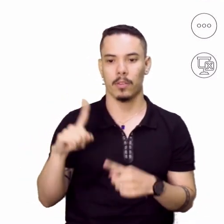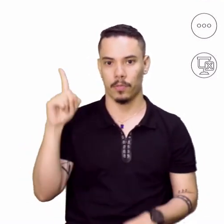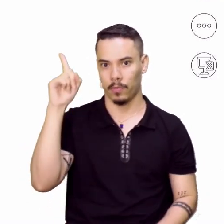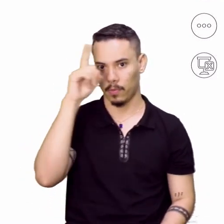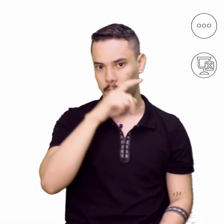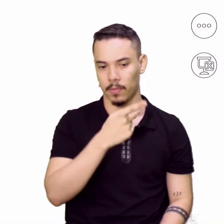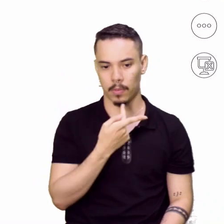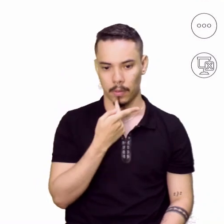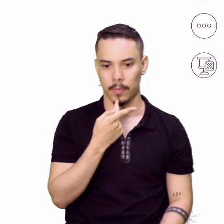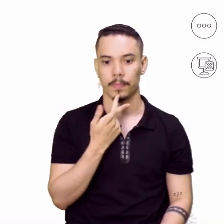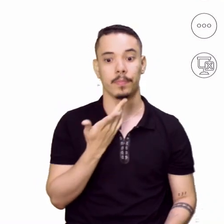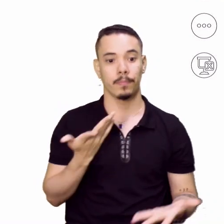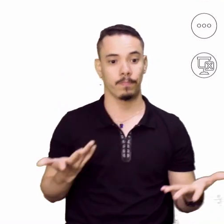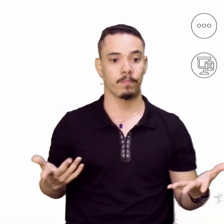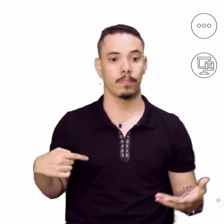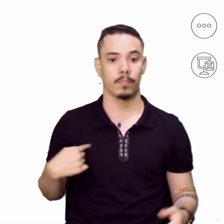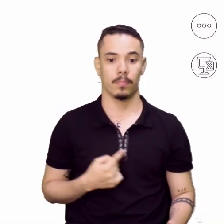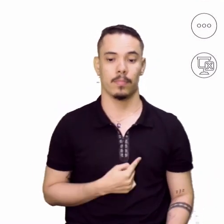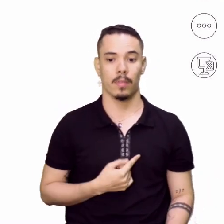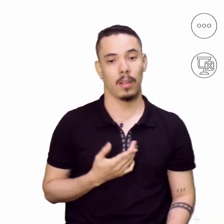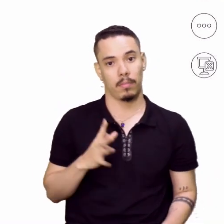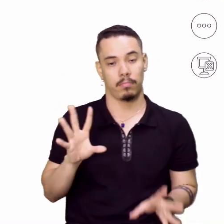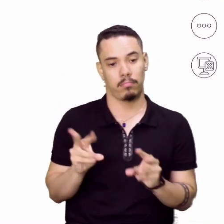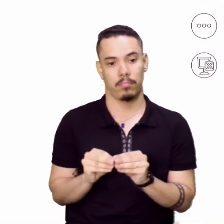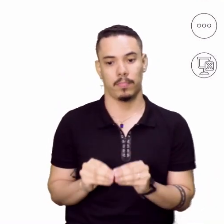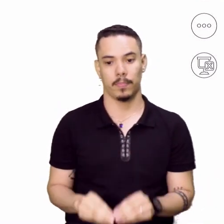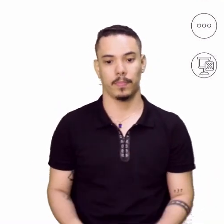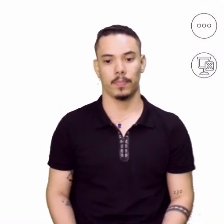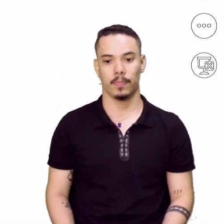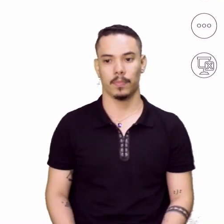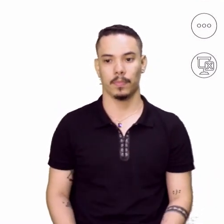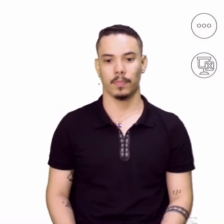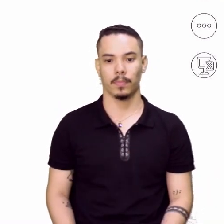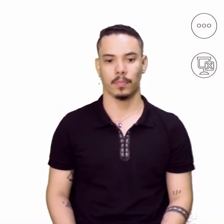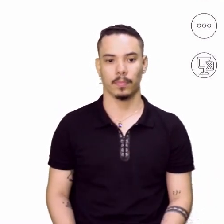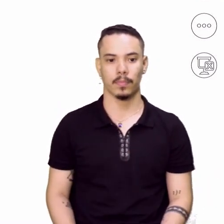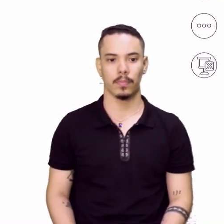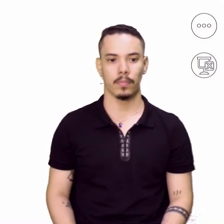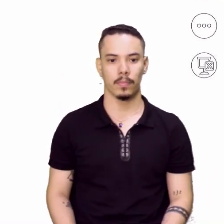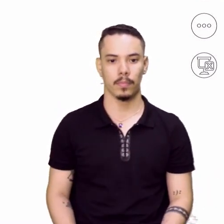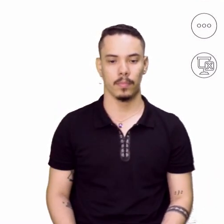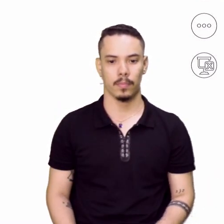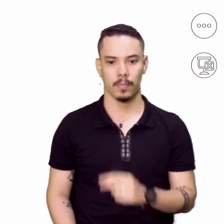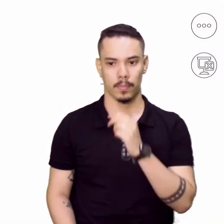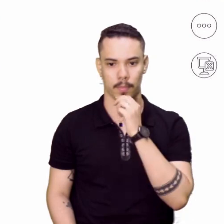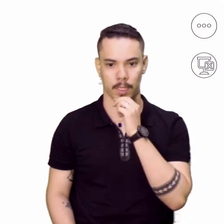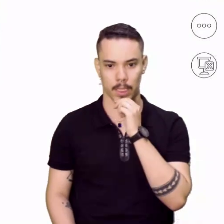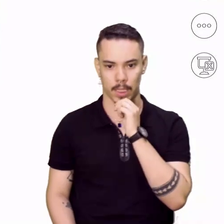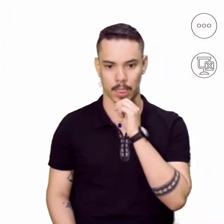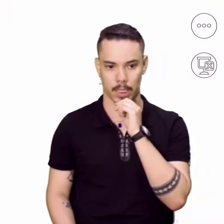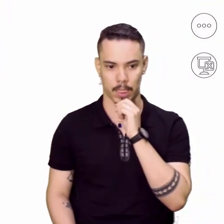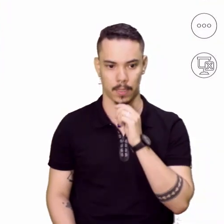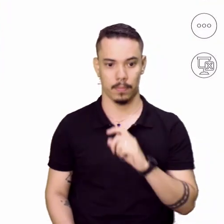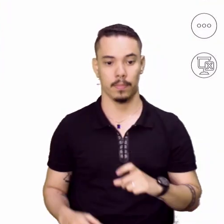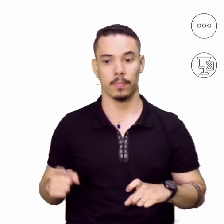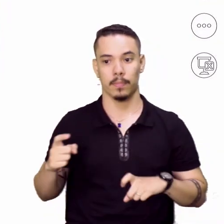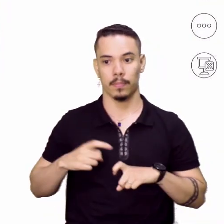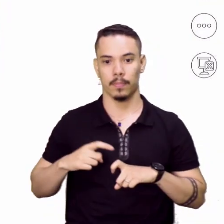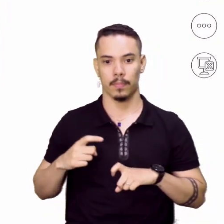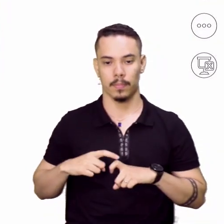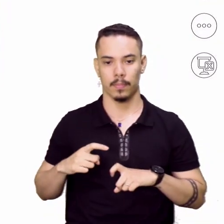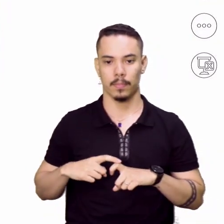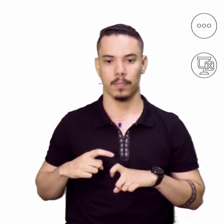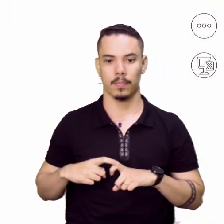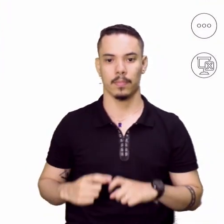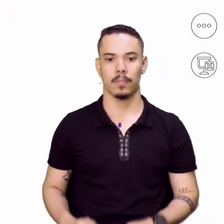falar então eu acho mais fácil falar want Então vamos para a próxima pergunta que agora sobre o Doctor and